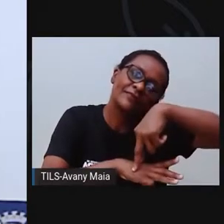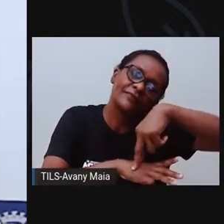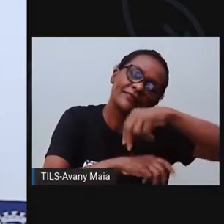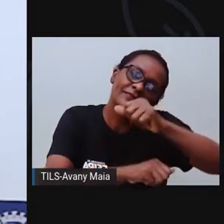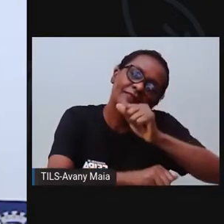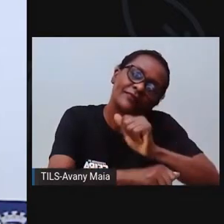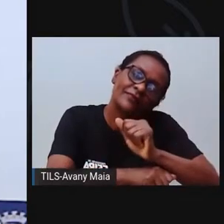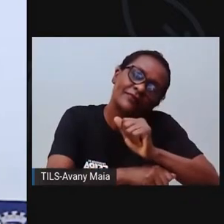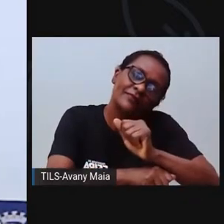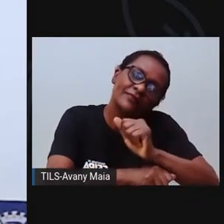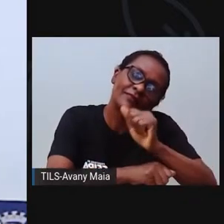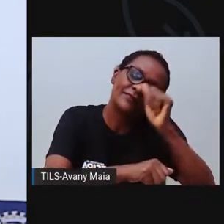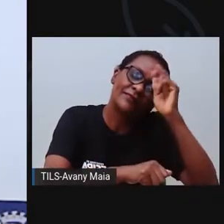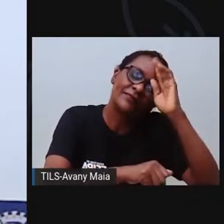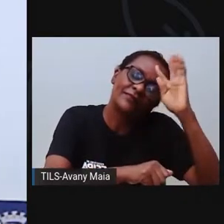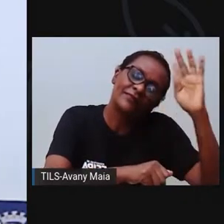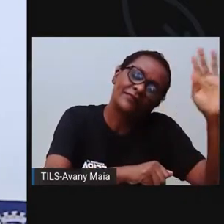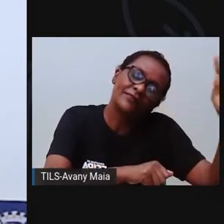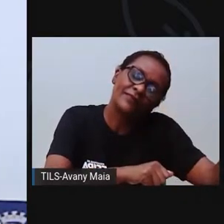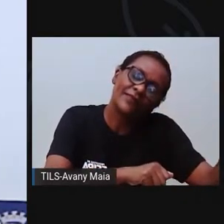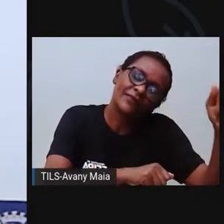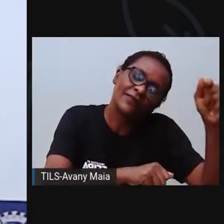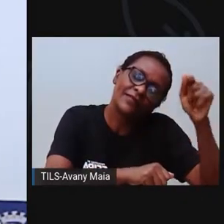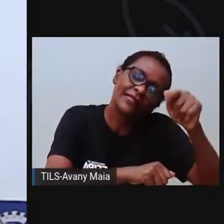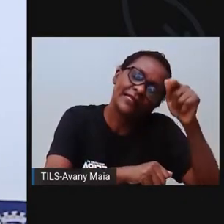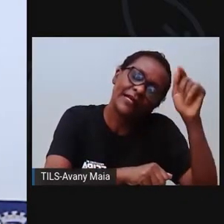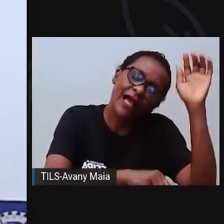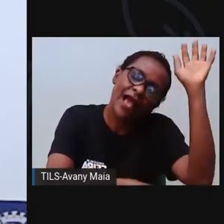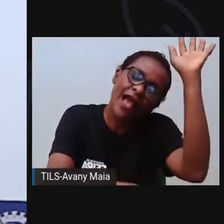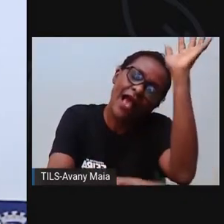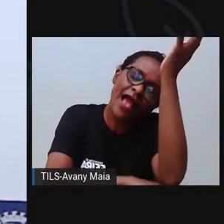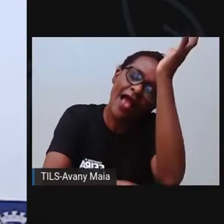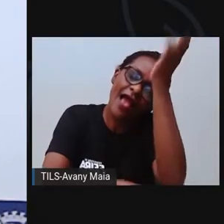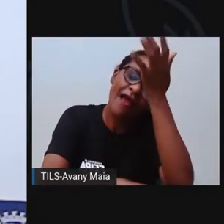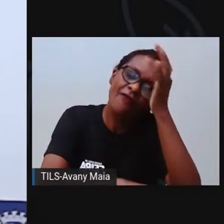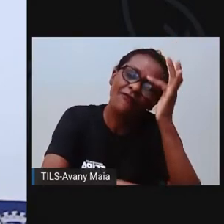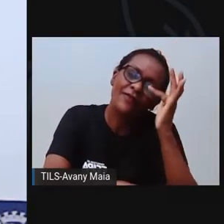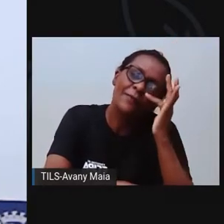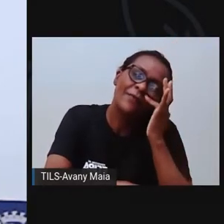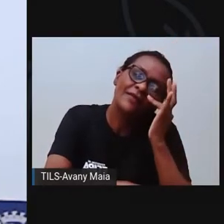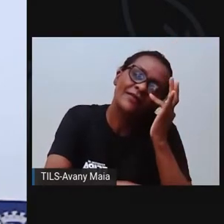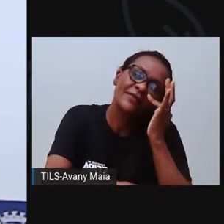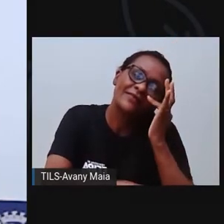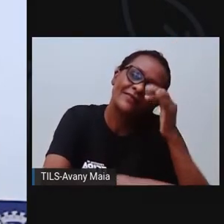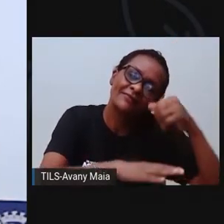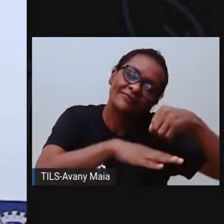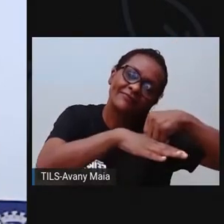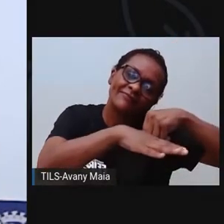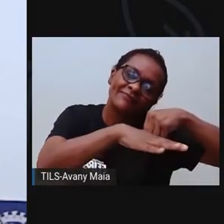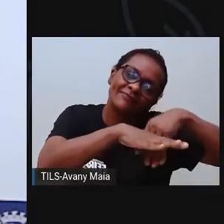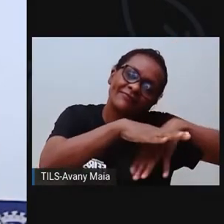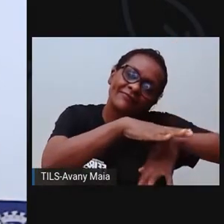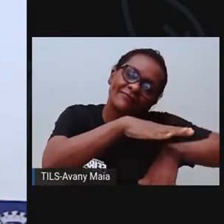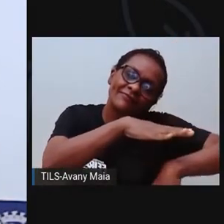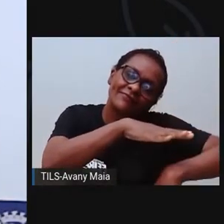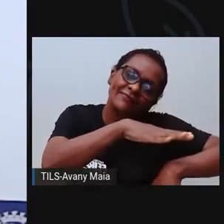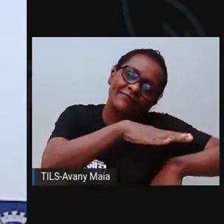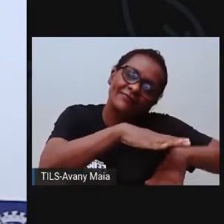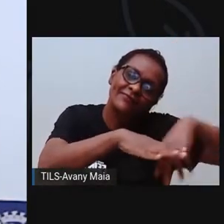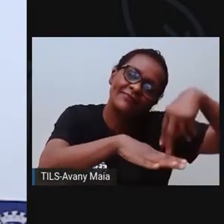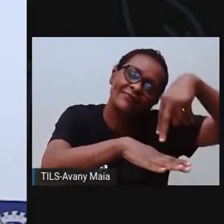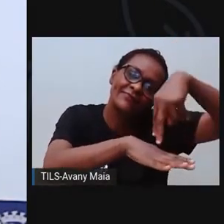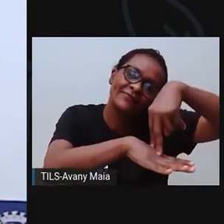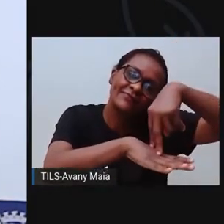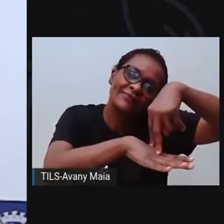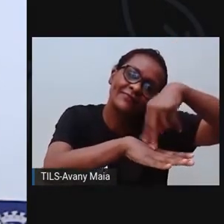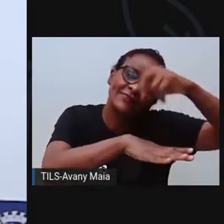e imagine que é uma árvore. Preste atenção nas raízes, seus pés.